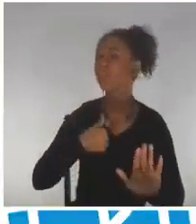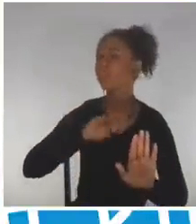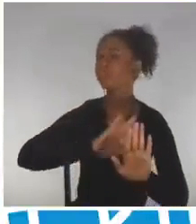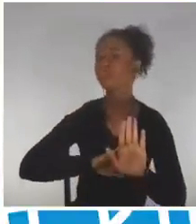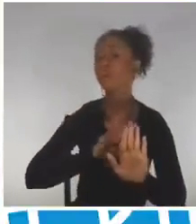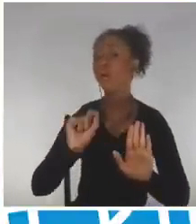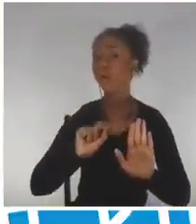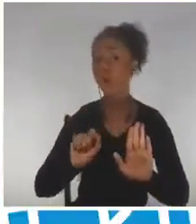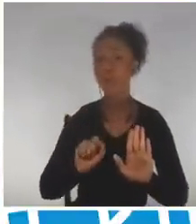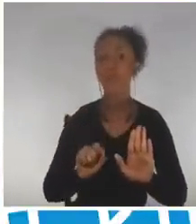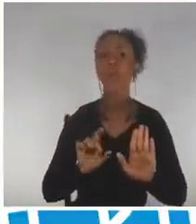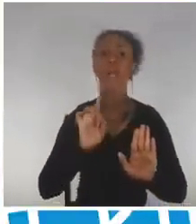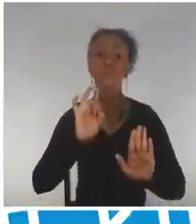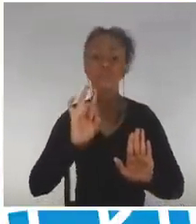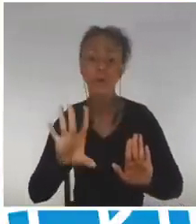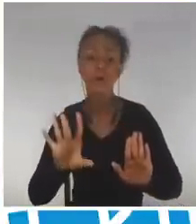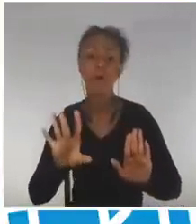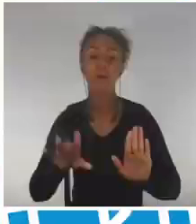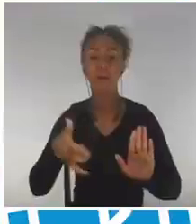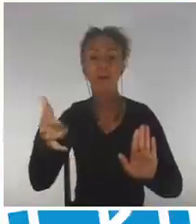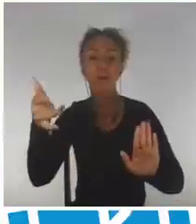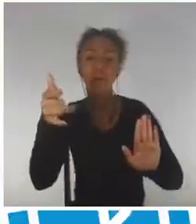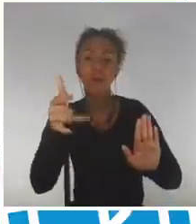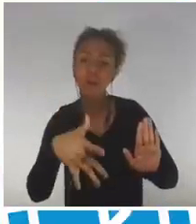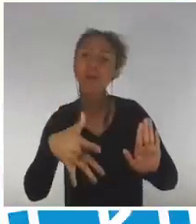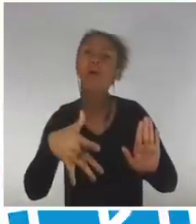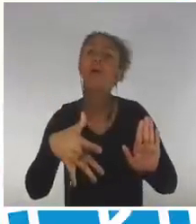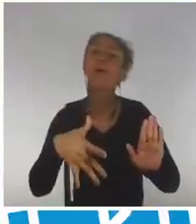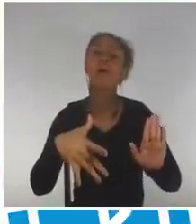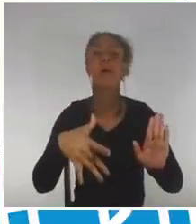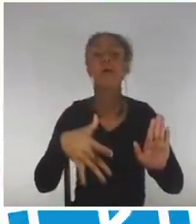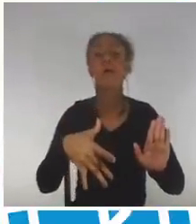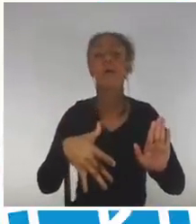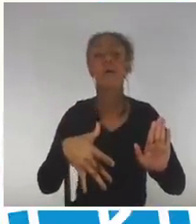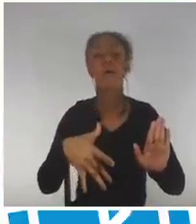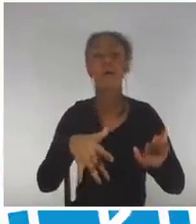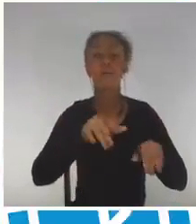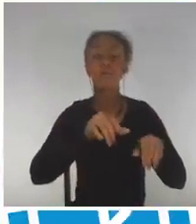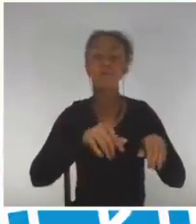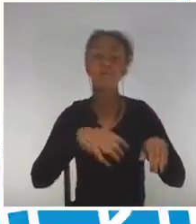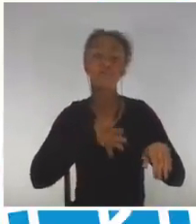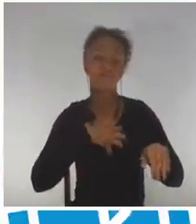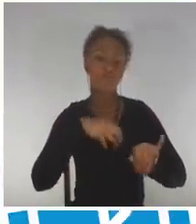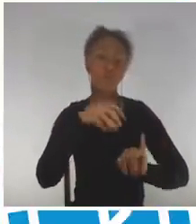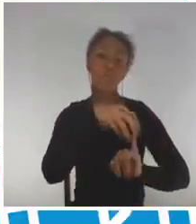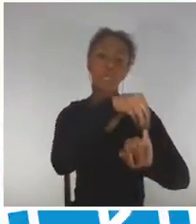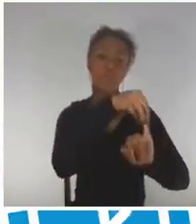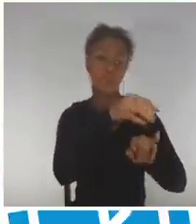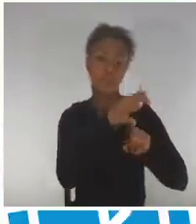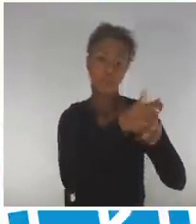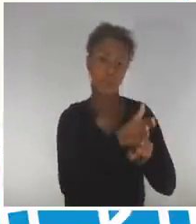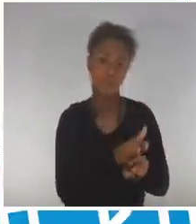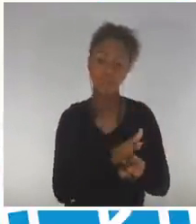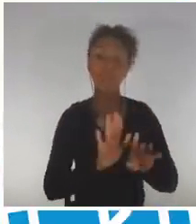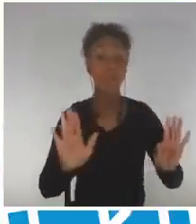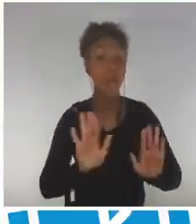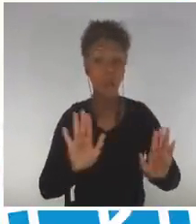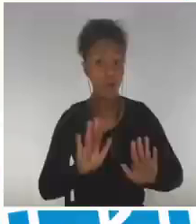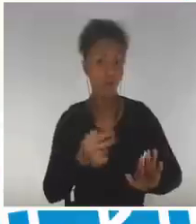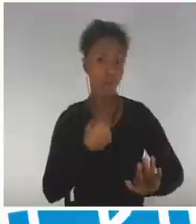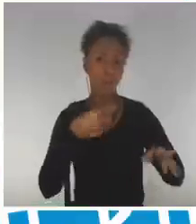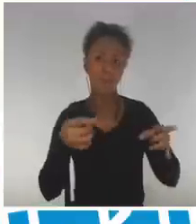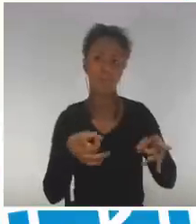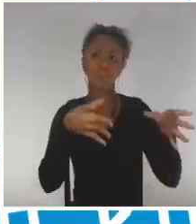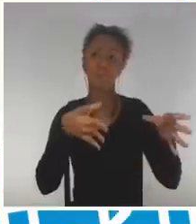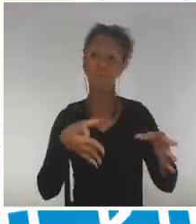sistema absolutamente robusto, contundente, como é o INEP, como é o sistema do INEP, e